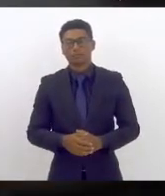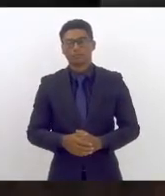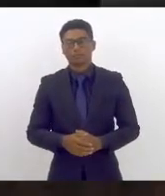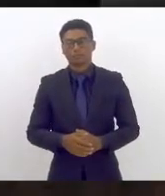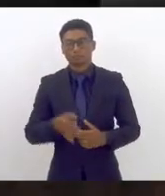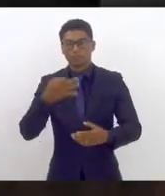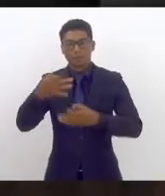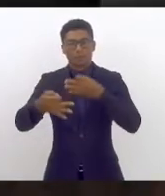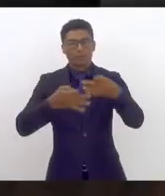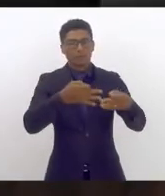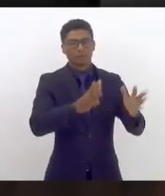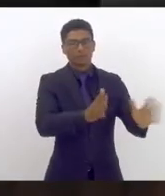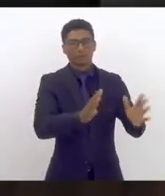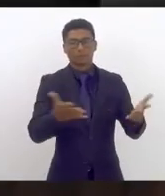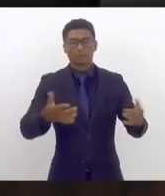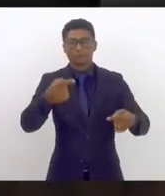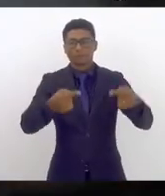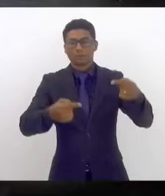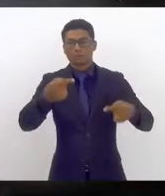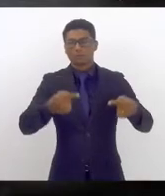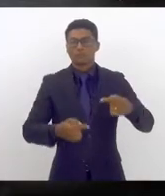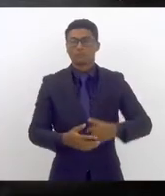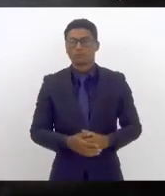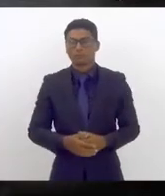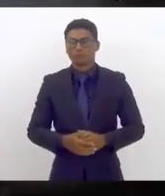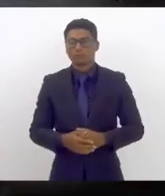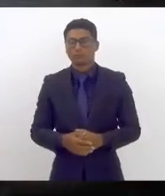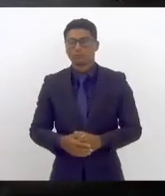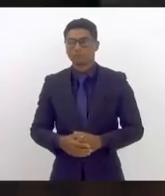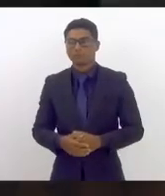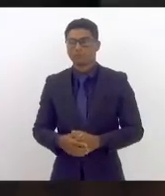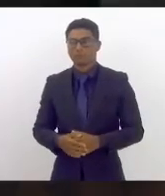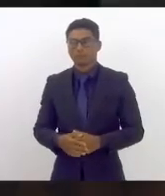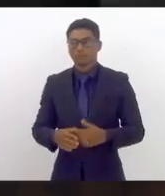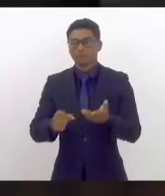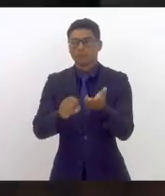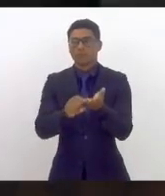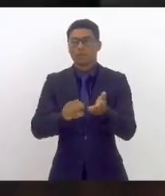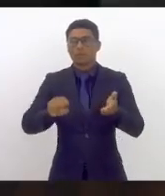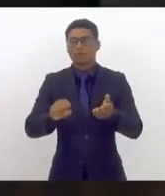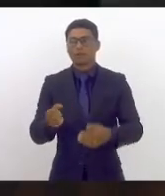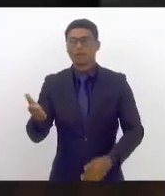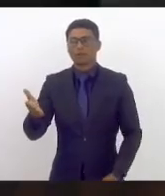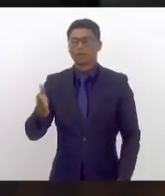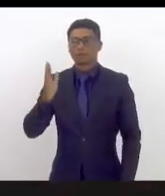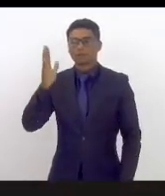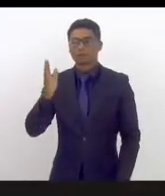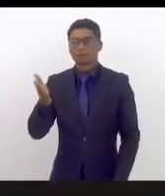os pareceres emitidos em discussão de Samuel Malafaia